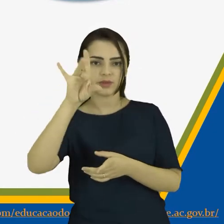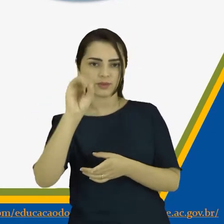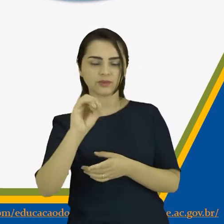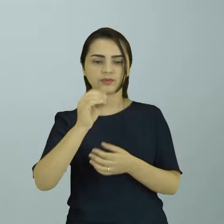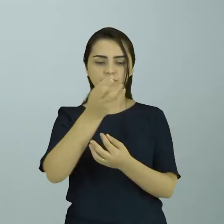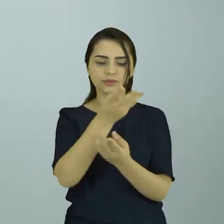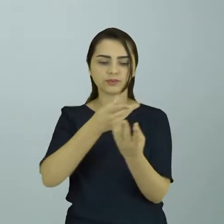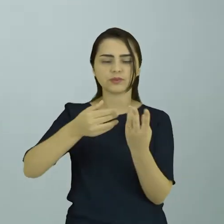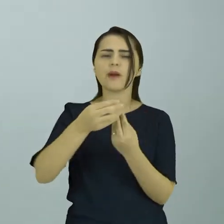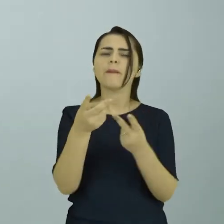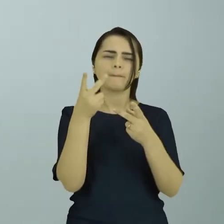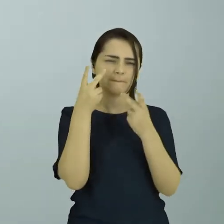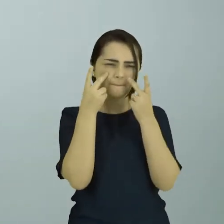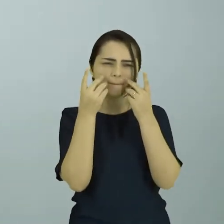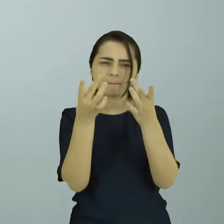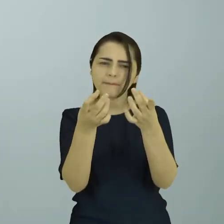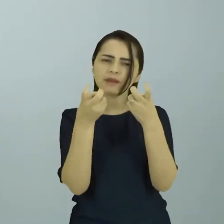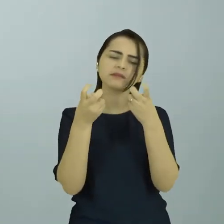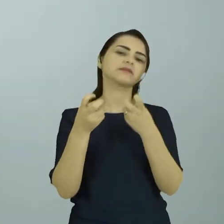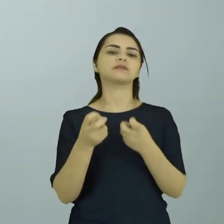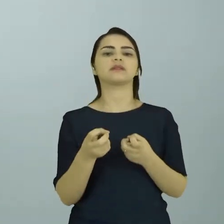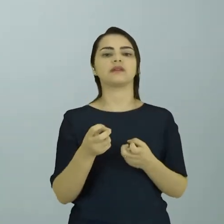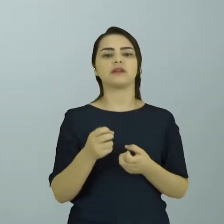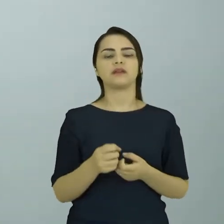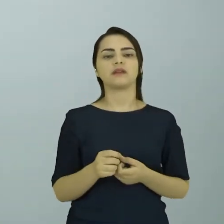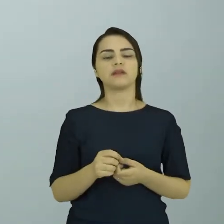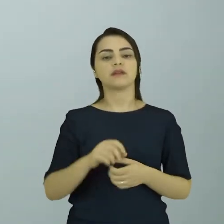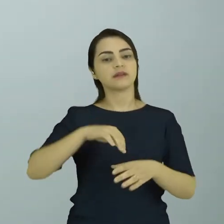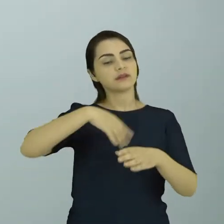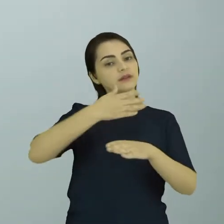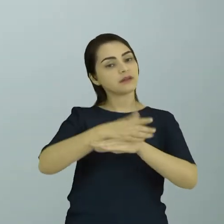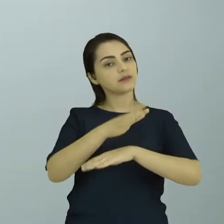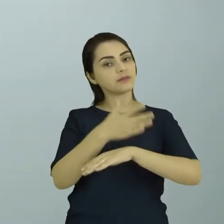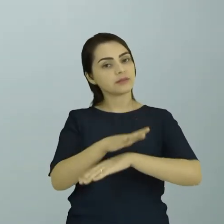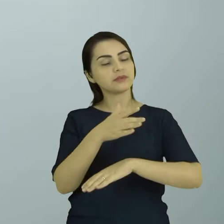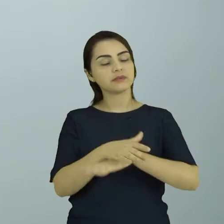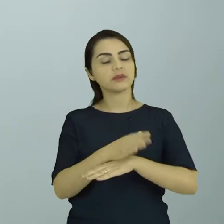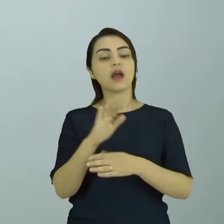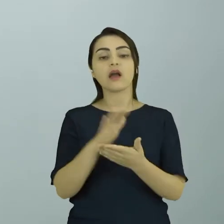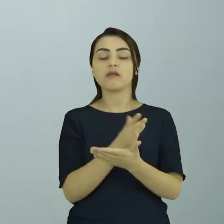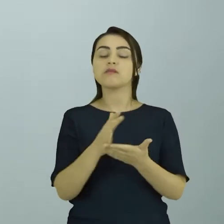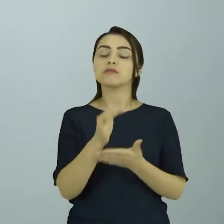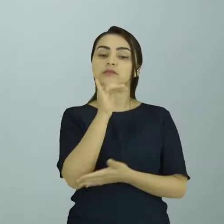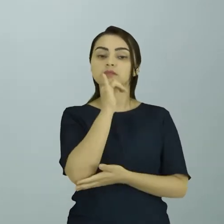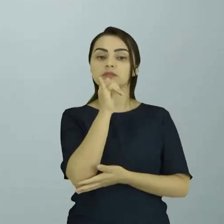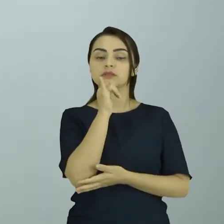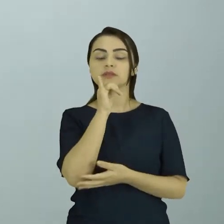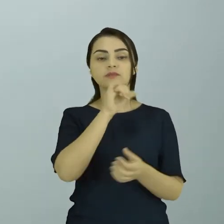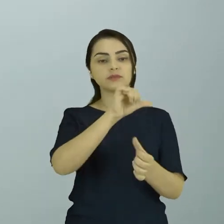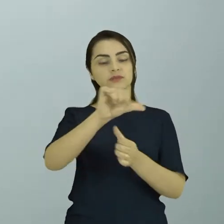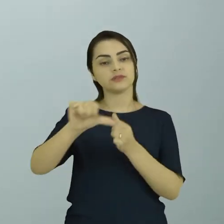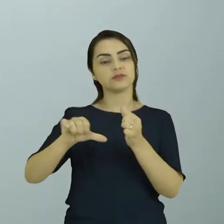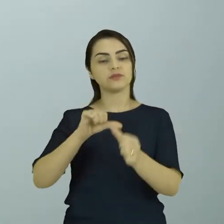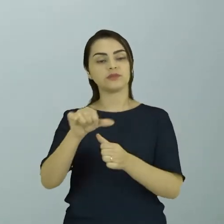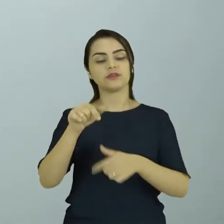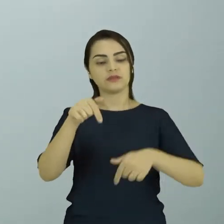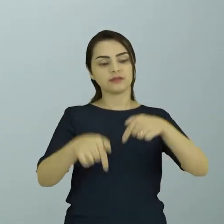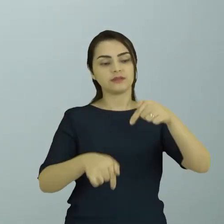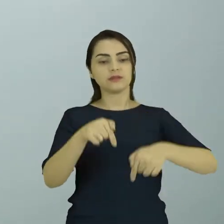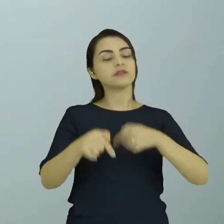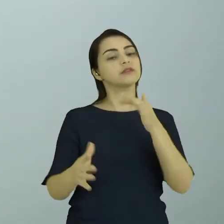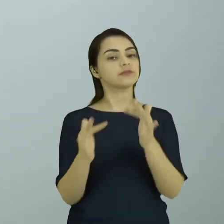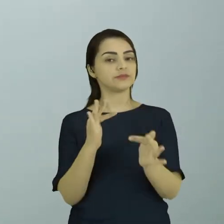Gente, agora observem aqui comigo. Vamos ver agora na prática alguns exemplos de transformações físicas